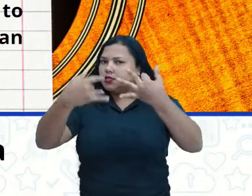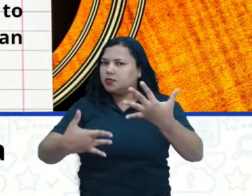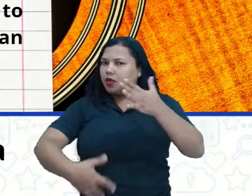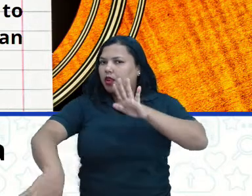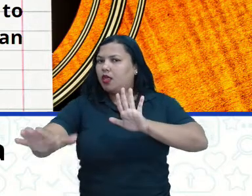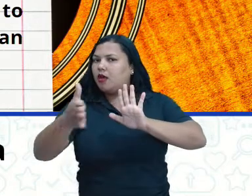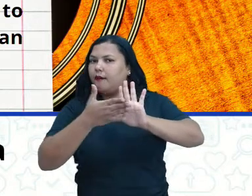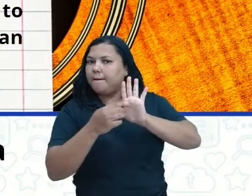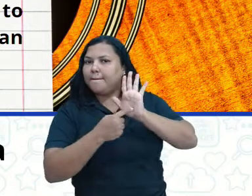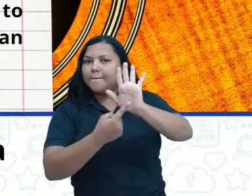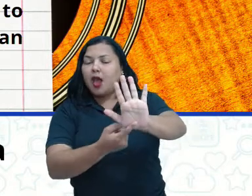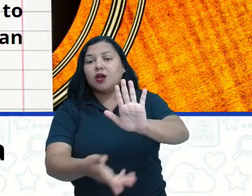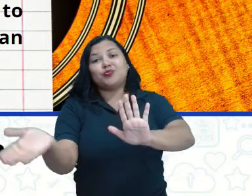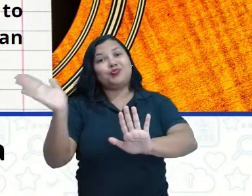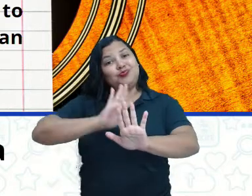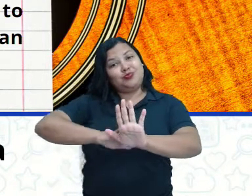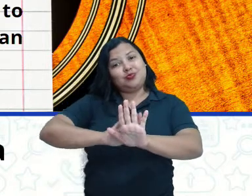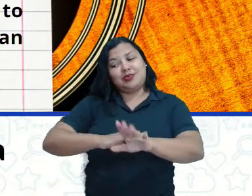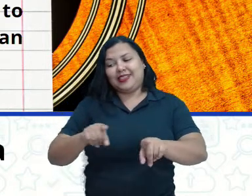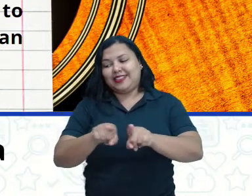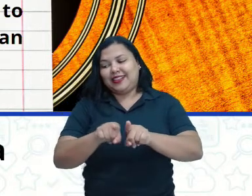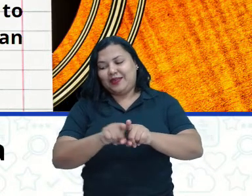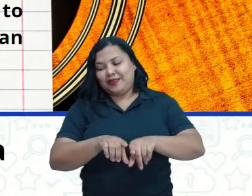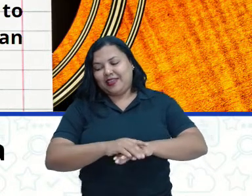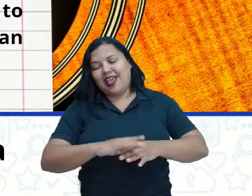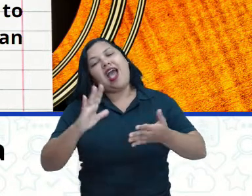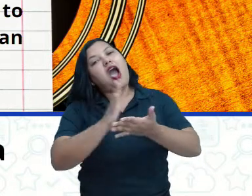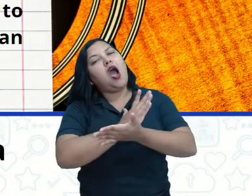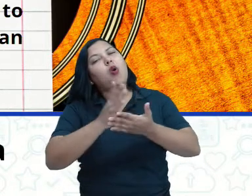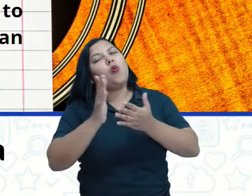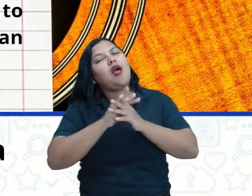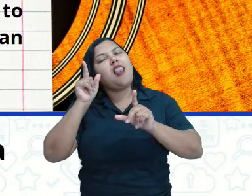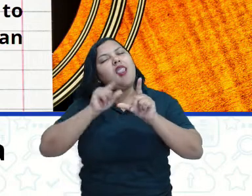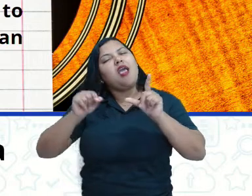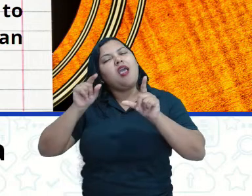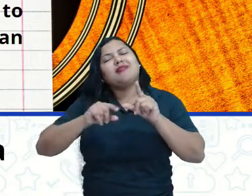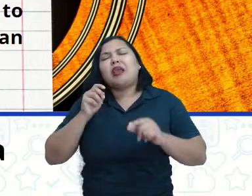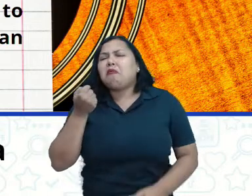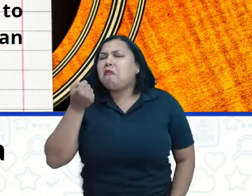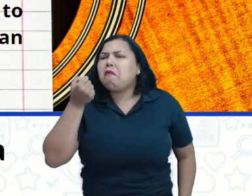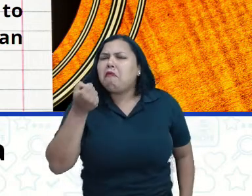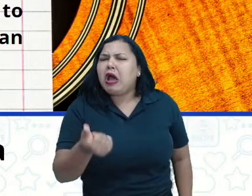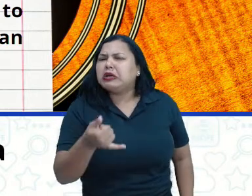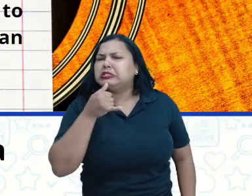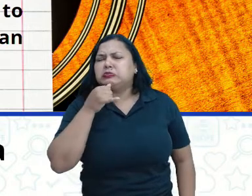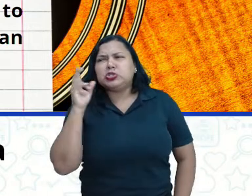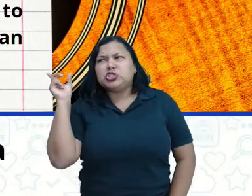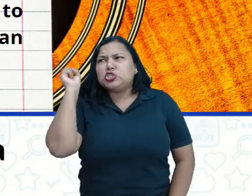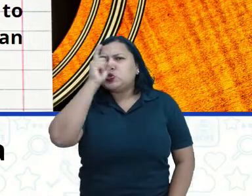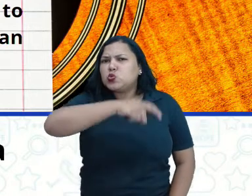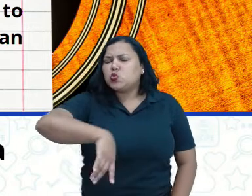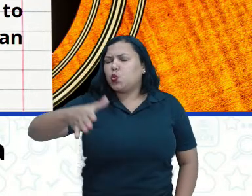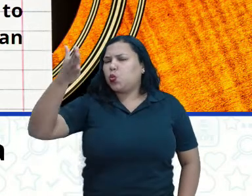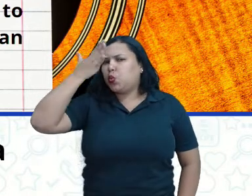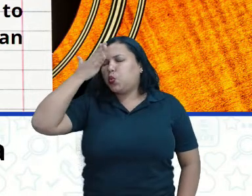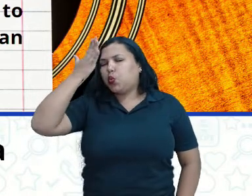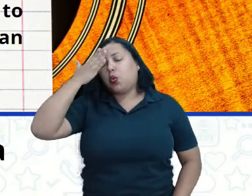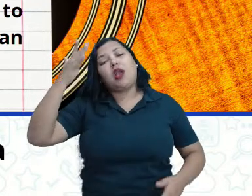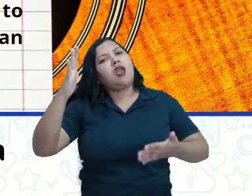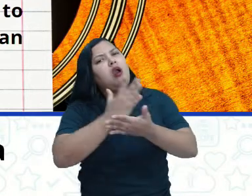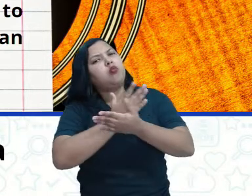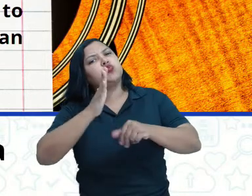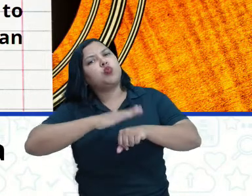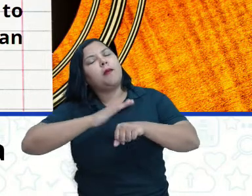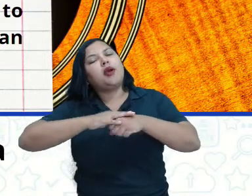implícita, né? Algumas letras são abstratas, quase difíceis de entender. Em alguns casos,